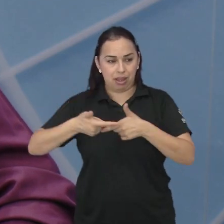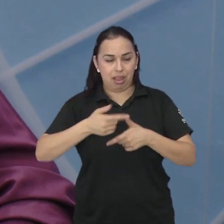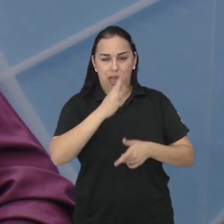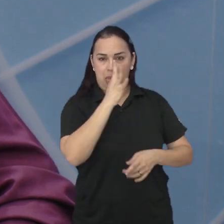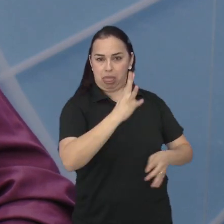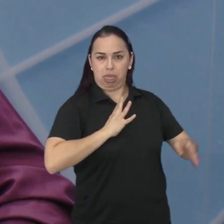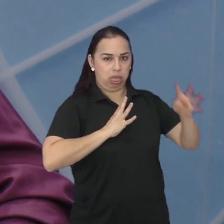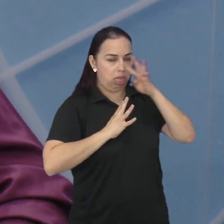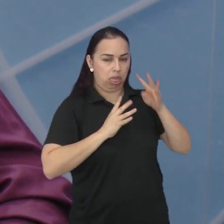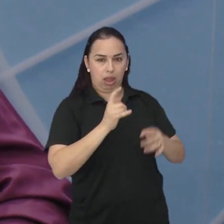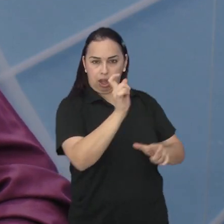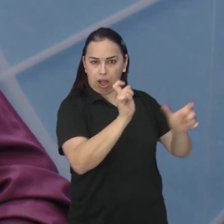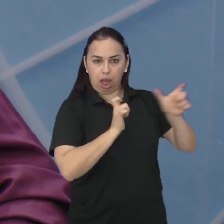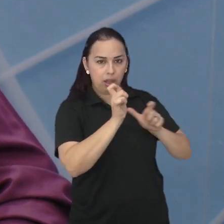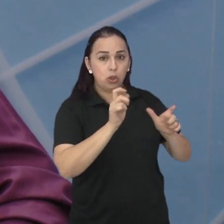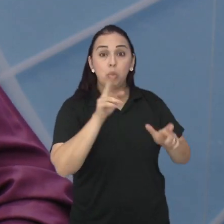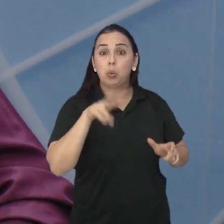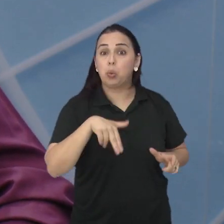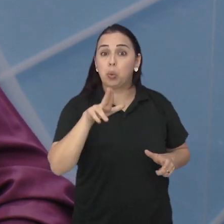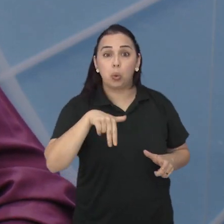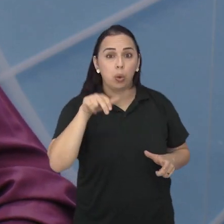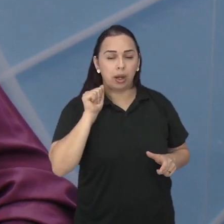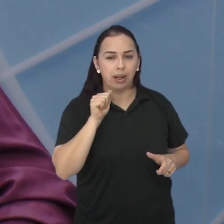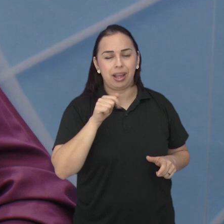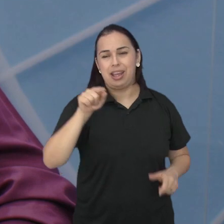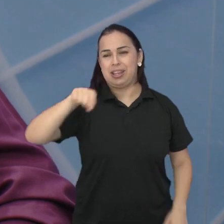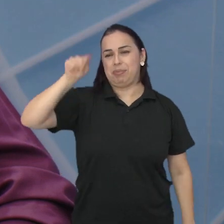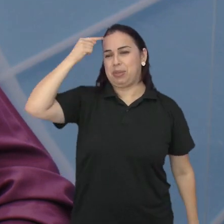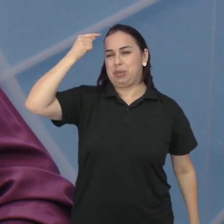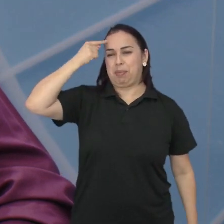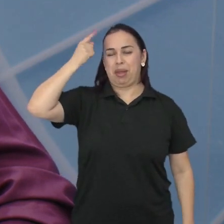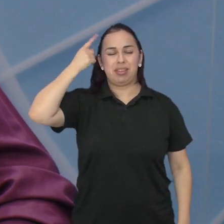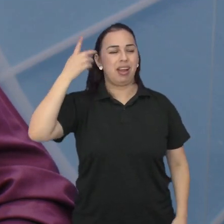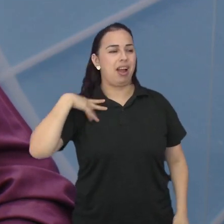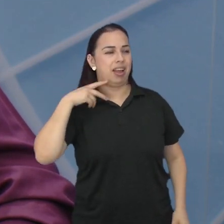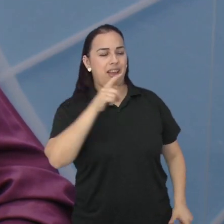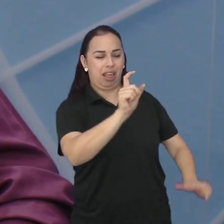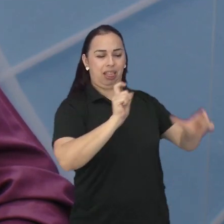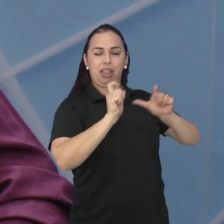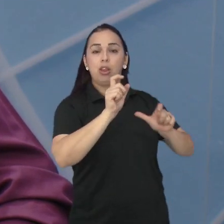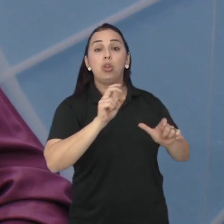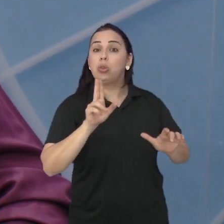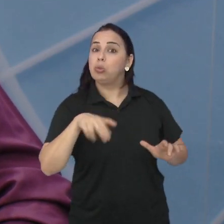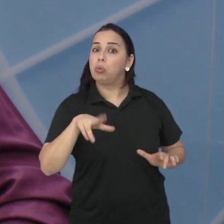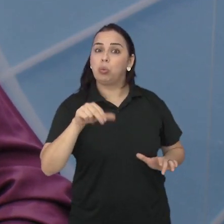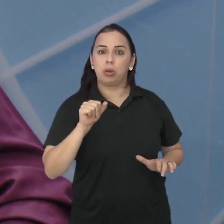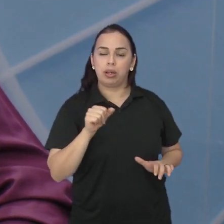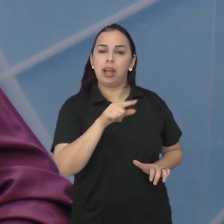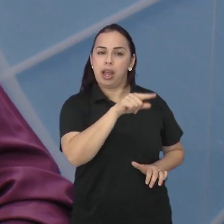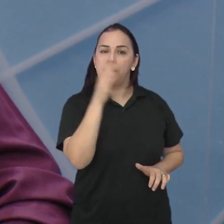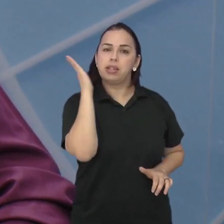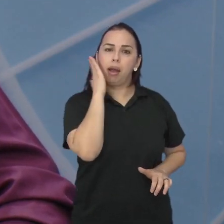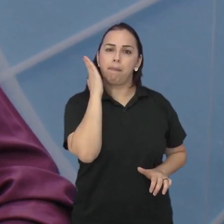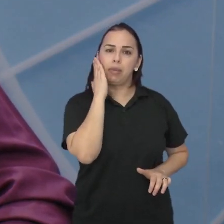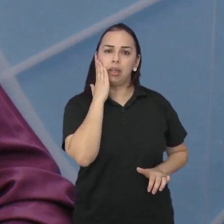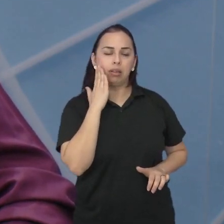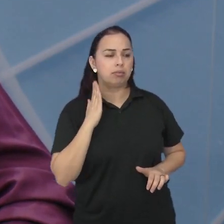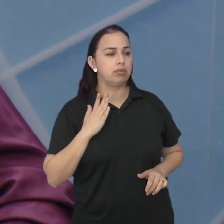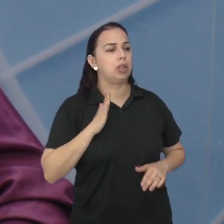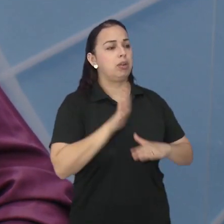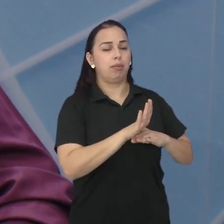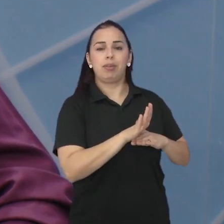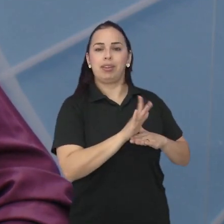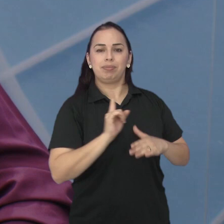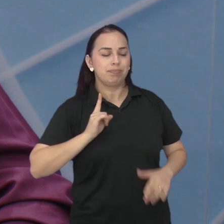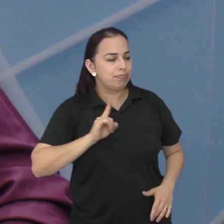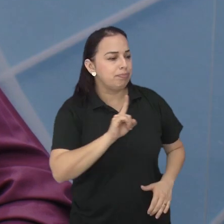agressivo comigo, apesar que às vezes o senso comum pensa que pode acontecer isso, né, de agressividade e N coisas. Não. Eles sabiam que quando a gente está ali, a gente